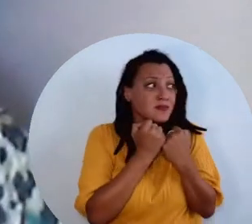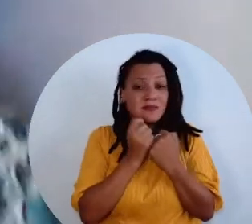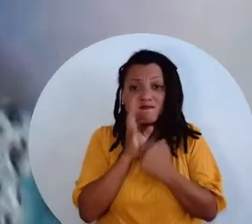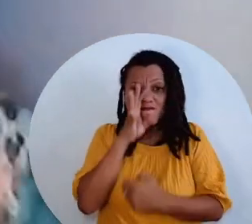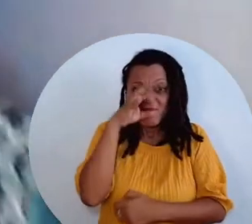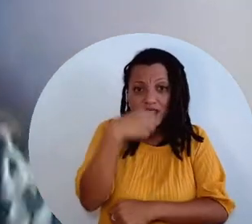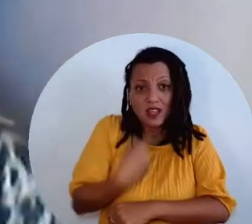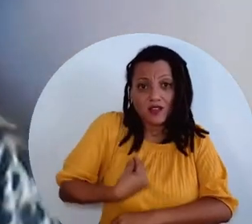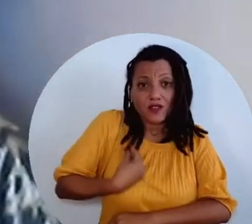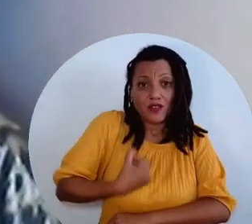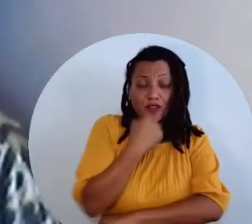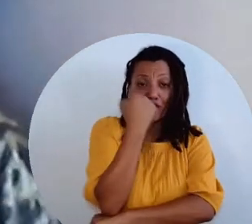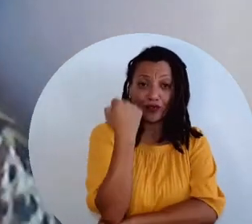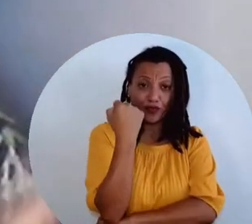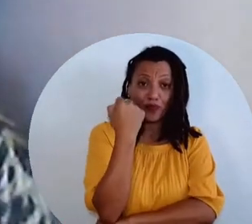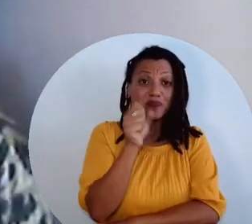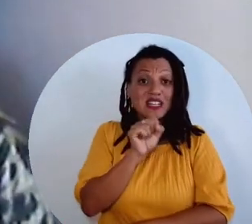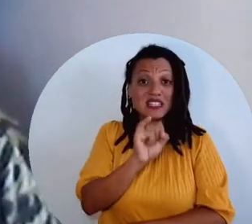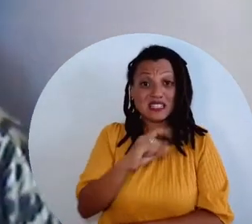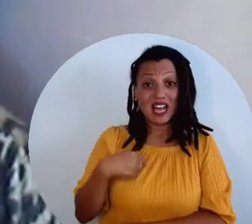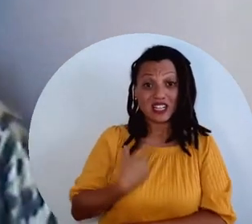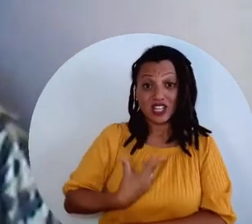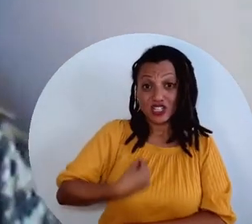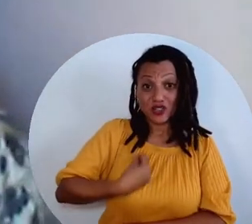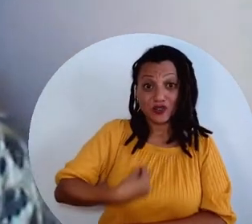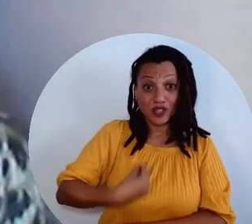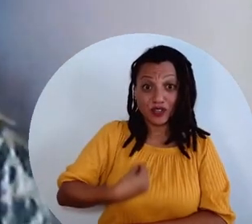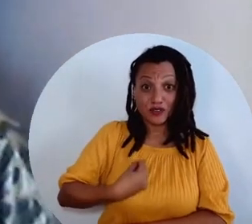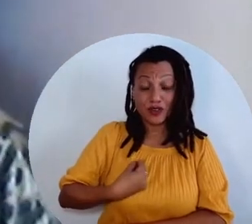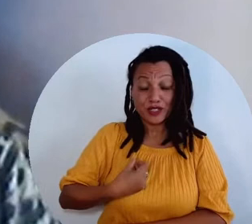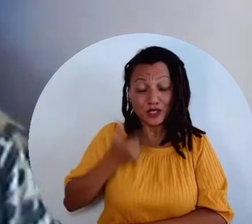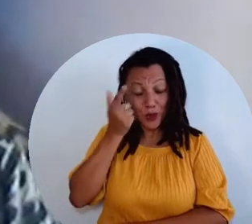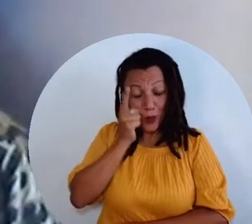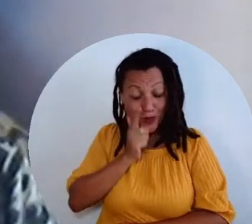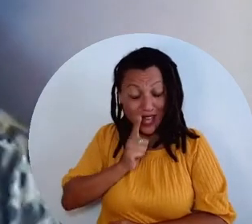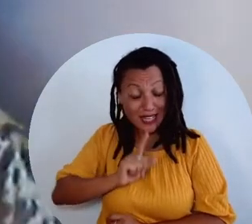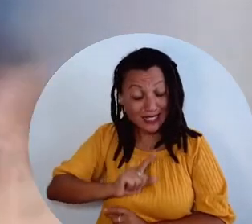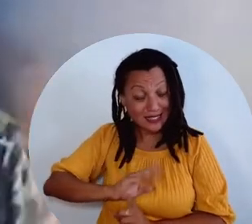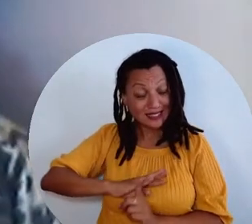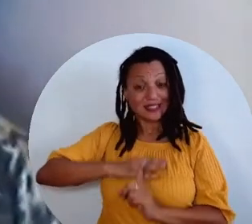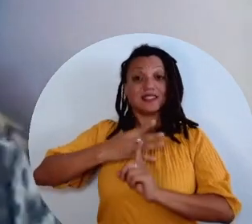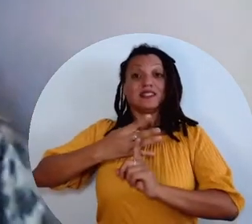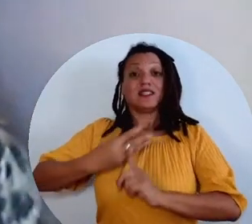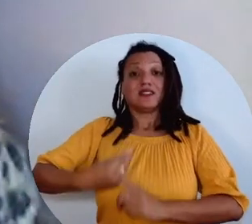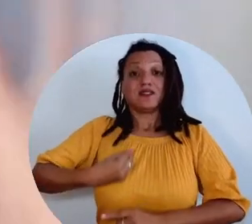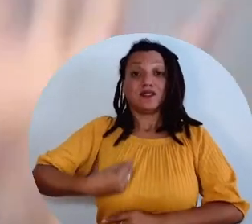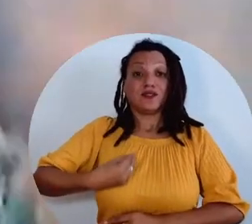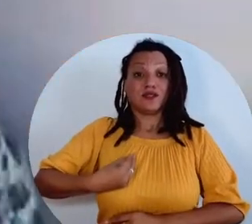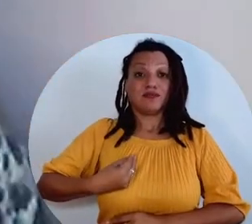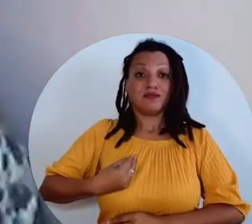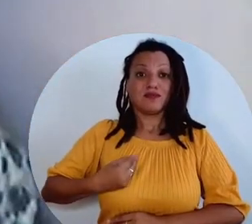o quê? Ficar vivos. E aí quando a gente fica vivo, a gente dobra a meta de ficar vivo. Né? Nos últimos 500